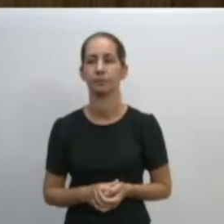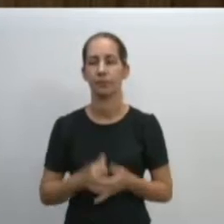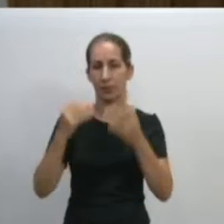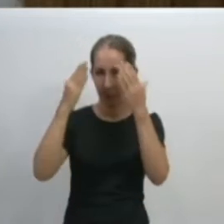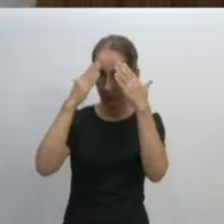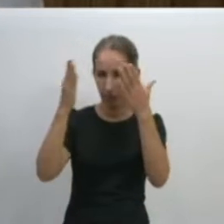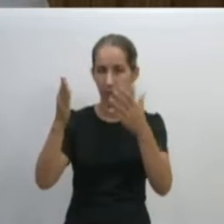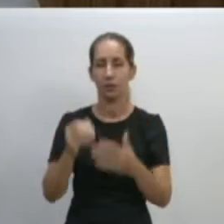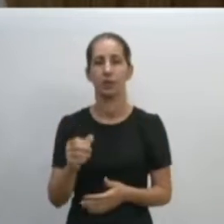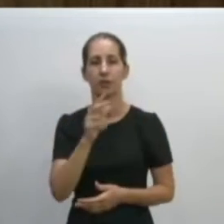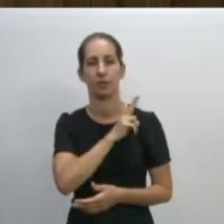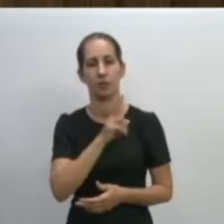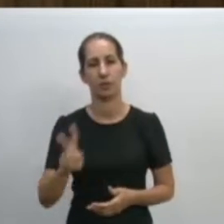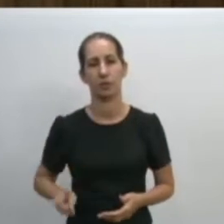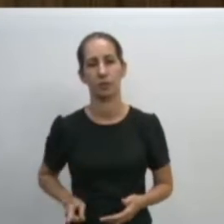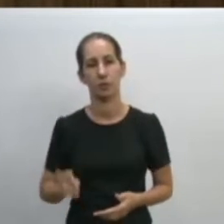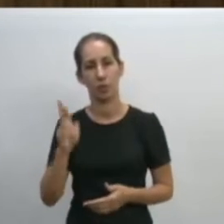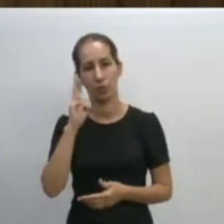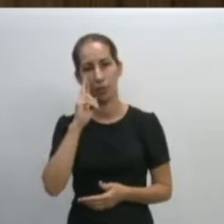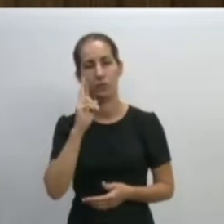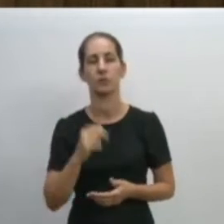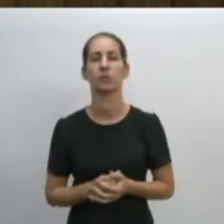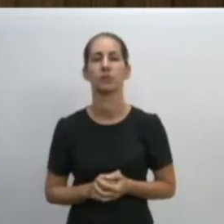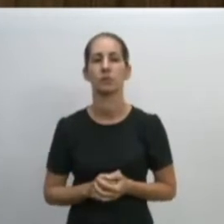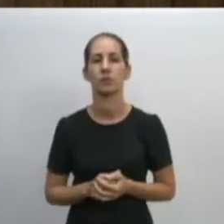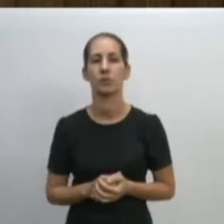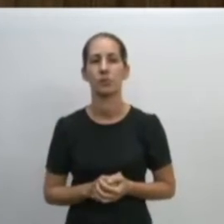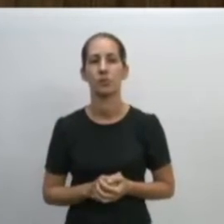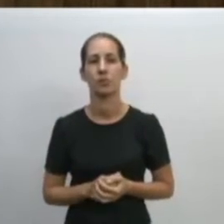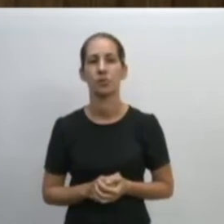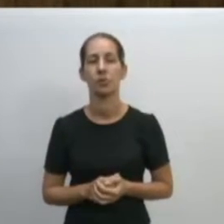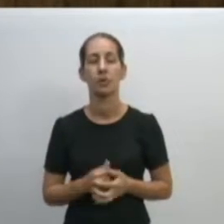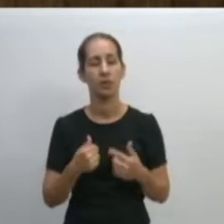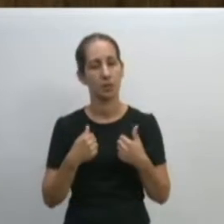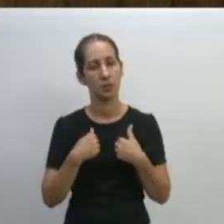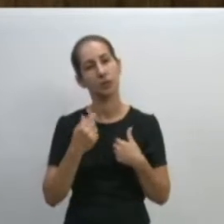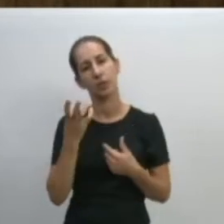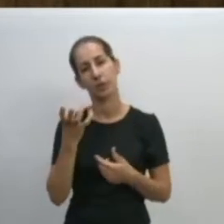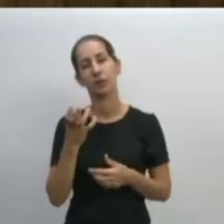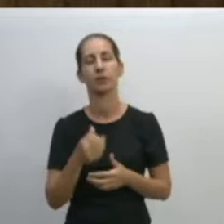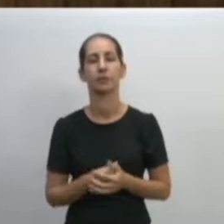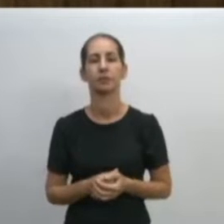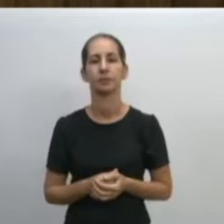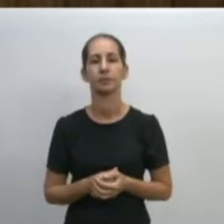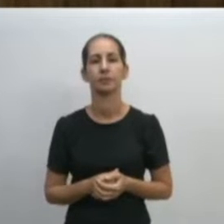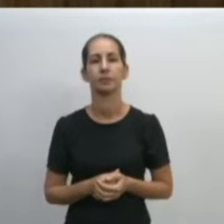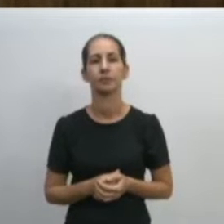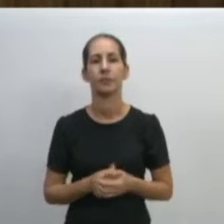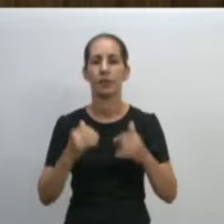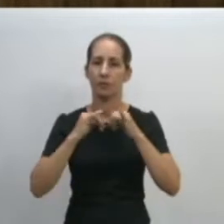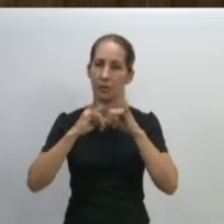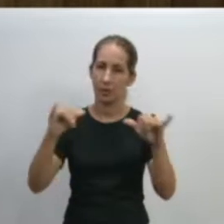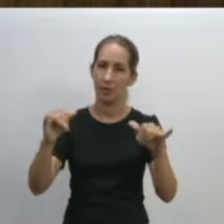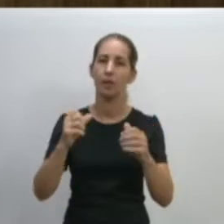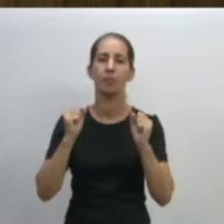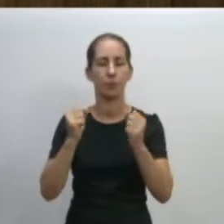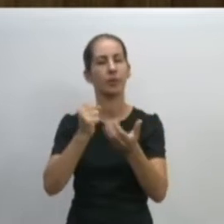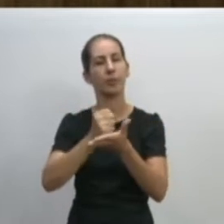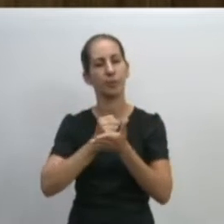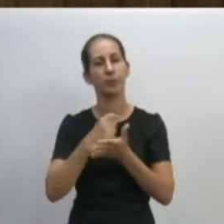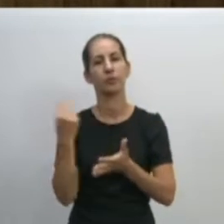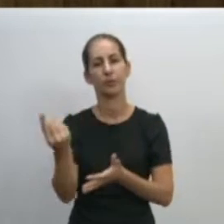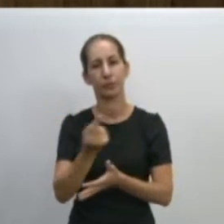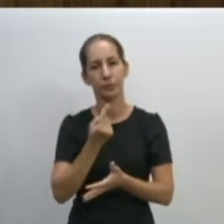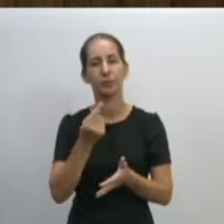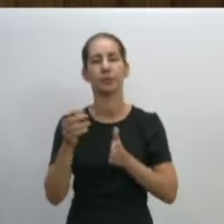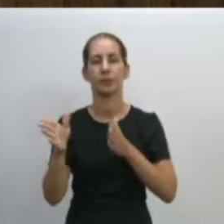Obrigado, vereador Robson. Vereador, eu quero aqui dizer a Vossa Excelência que pode contar com o nosso